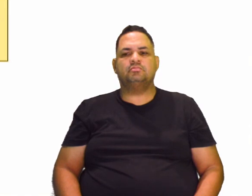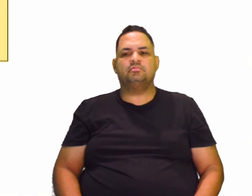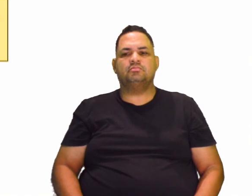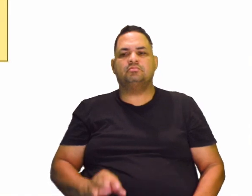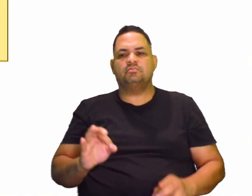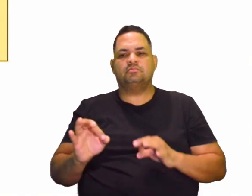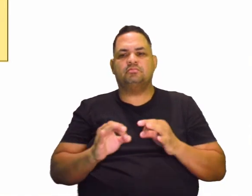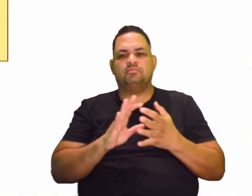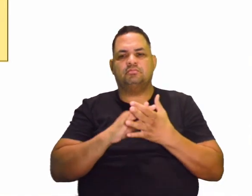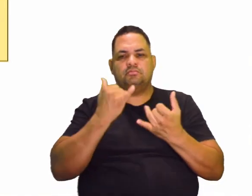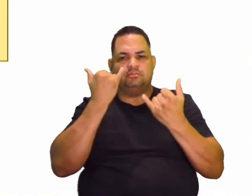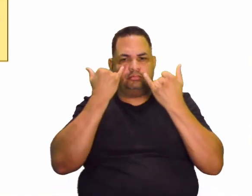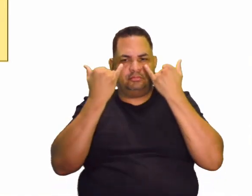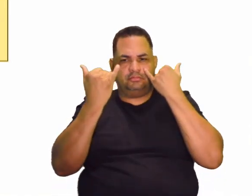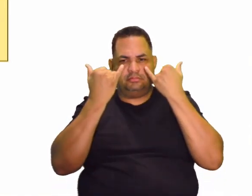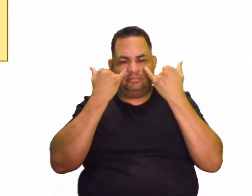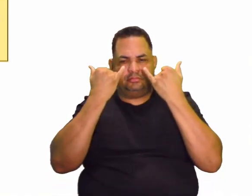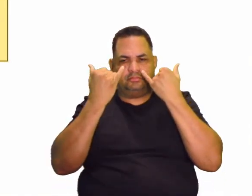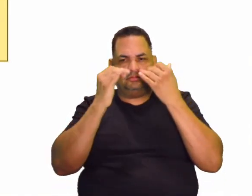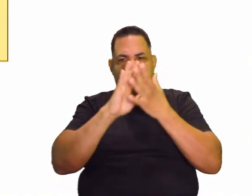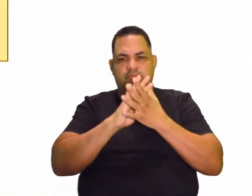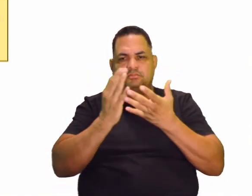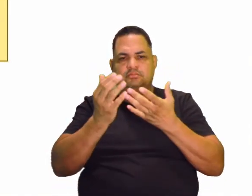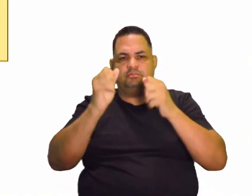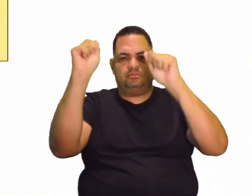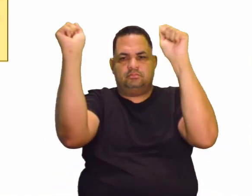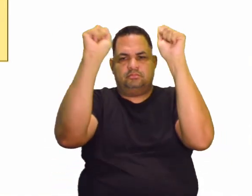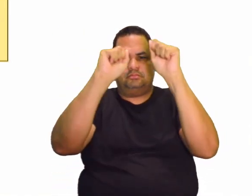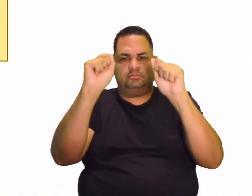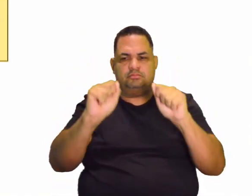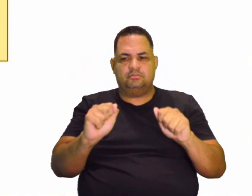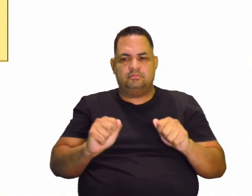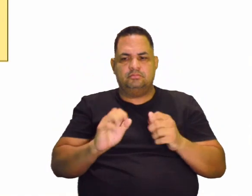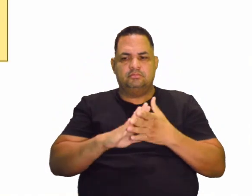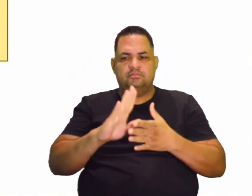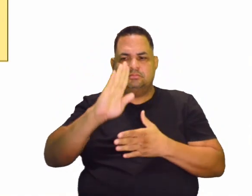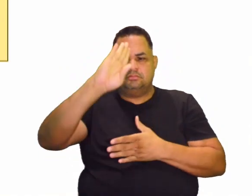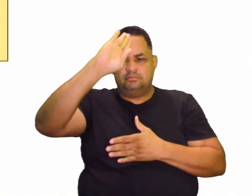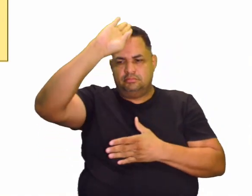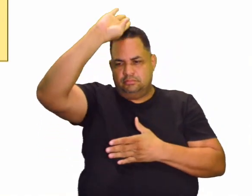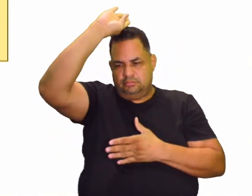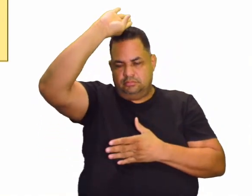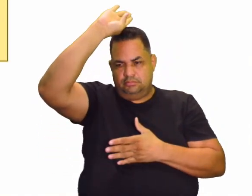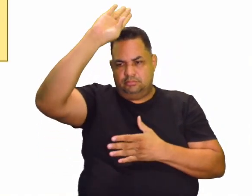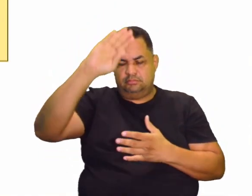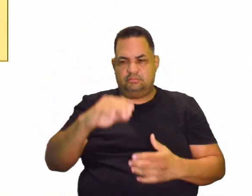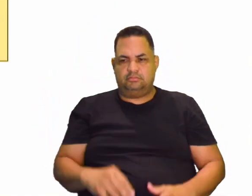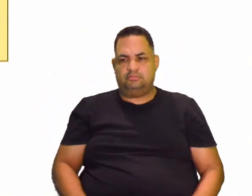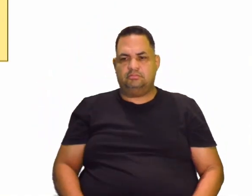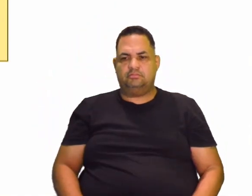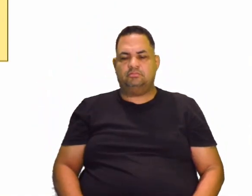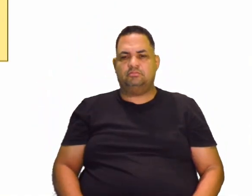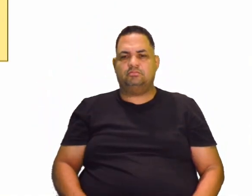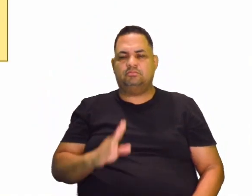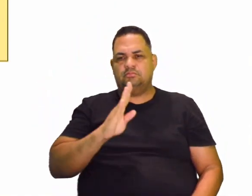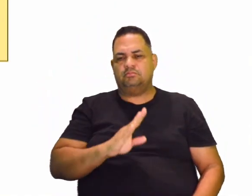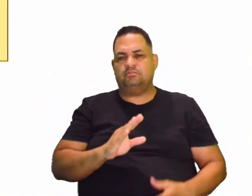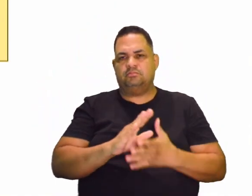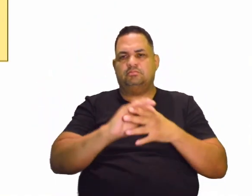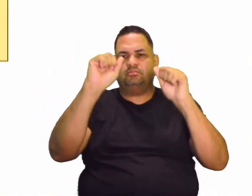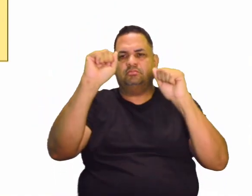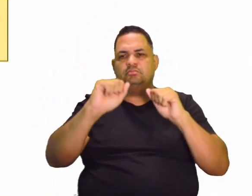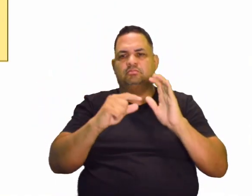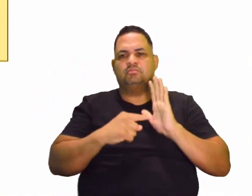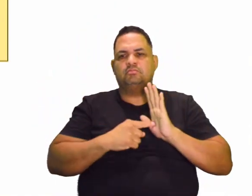informação sobre as esculturas romanas. As esculturas romanas representavam, então,